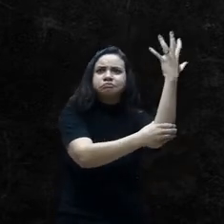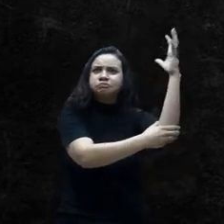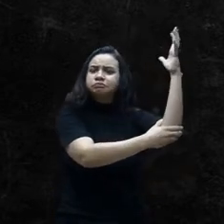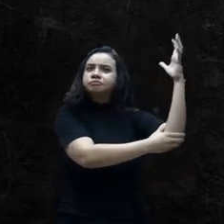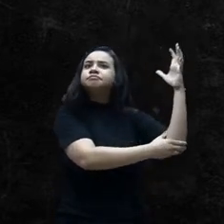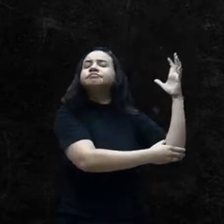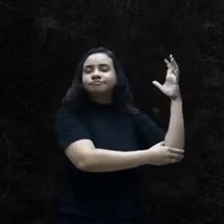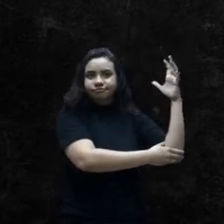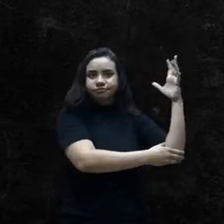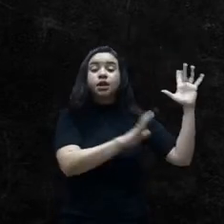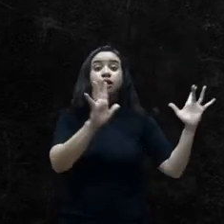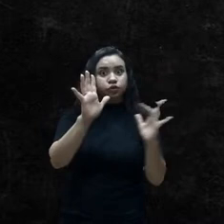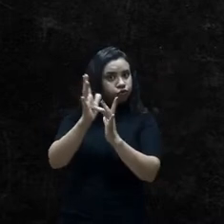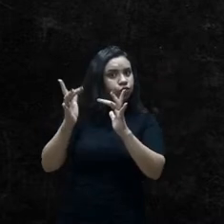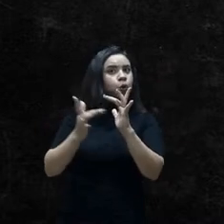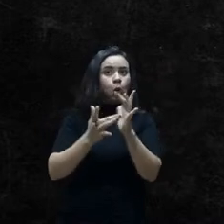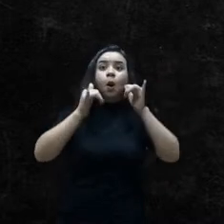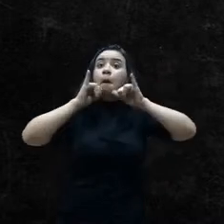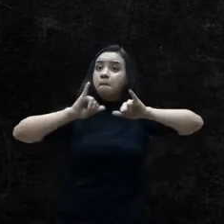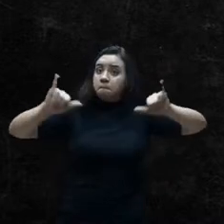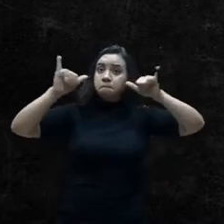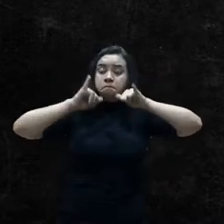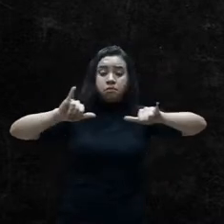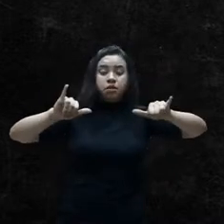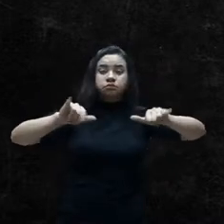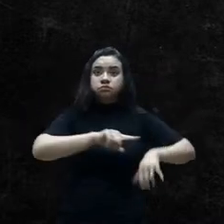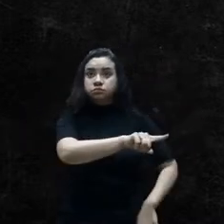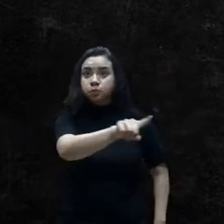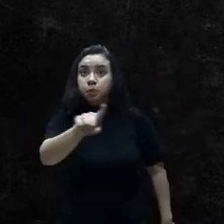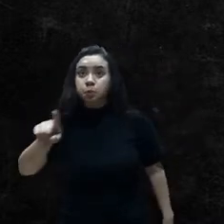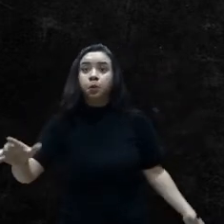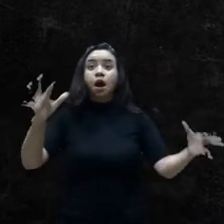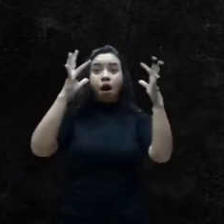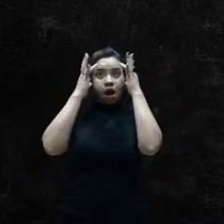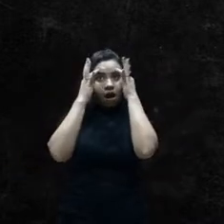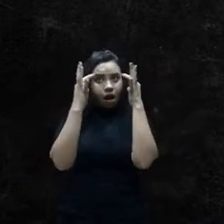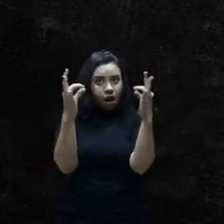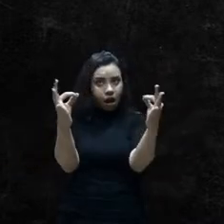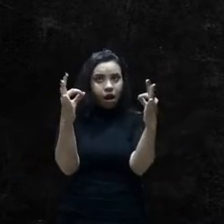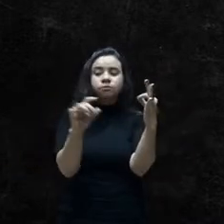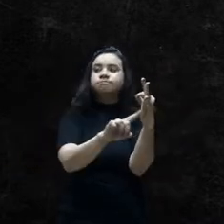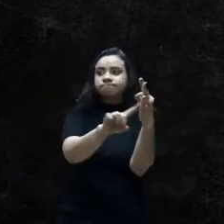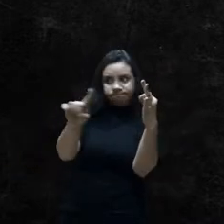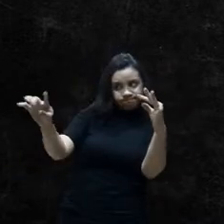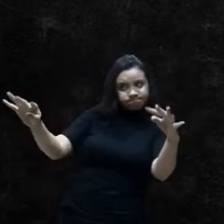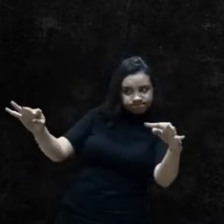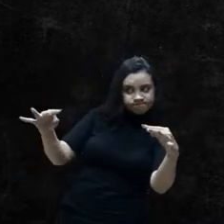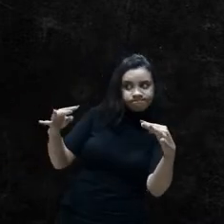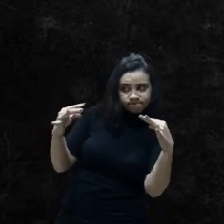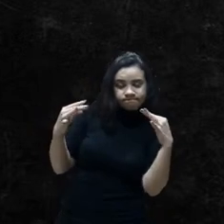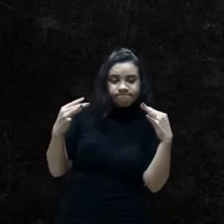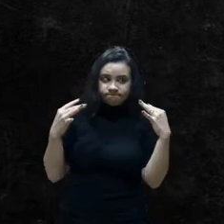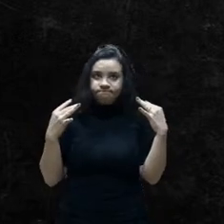Dizendo isso, Jesus clamou: quem tem ouvidos para ouvir,